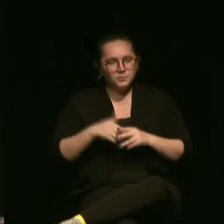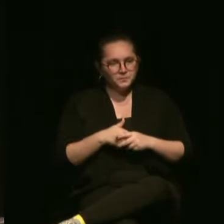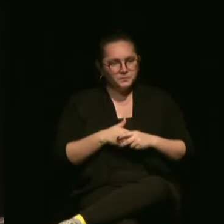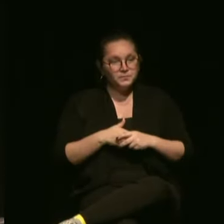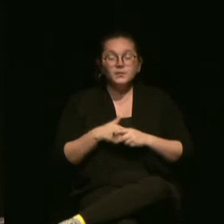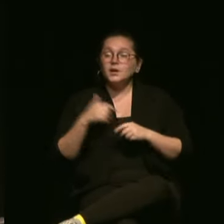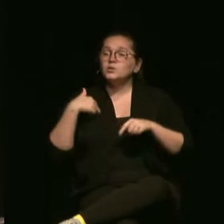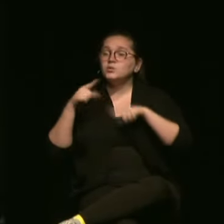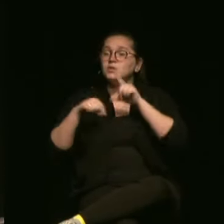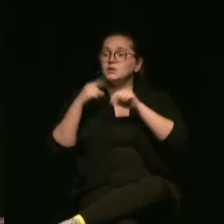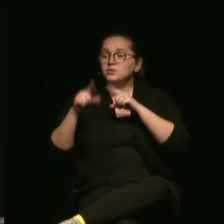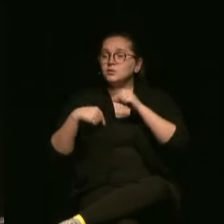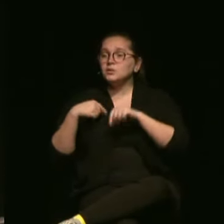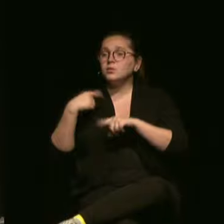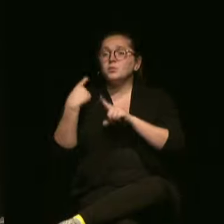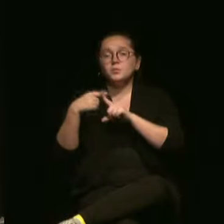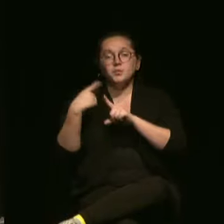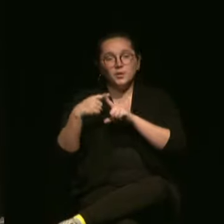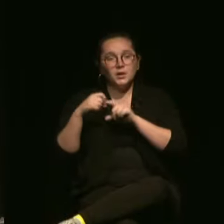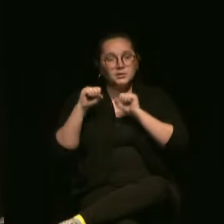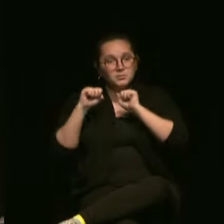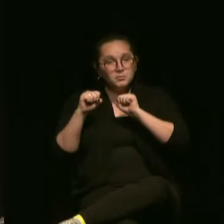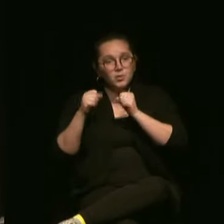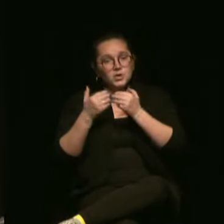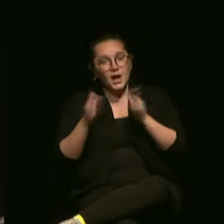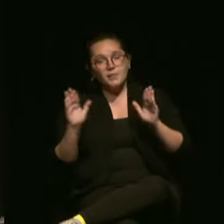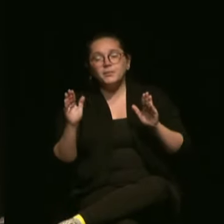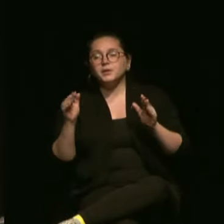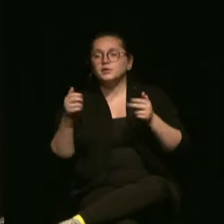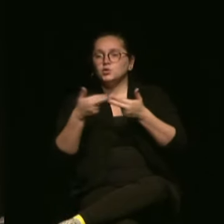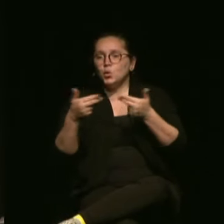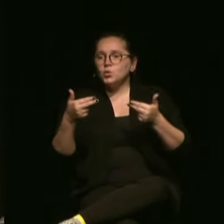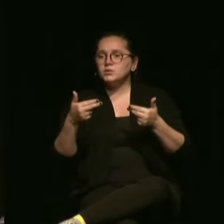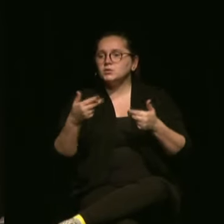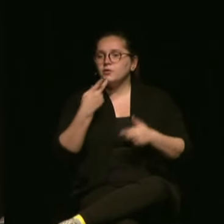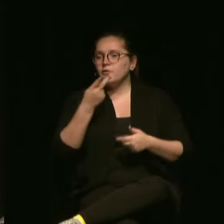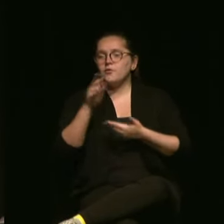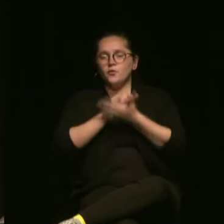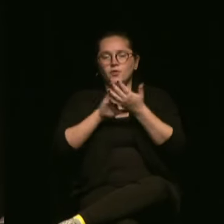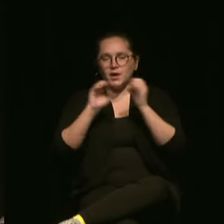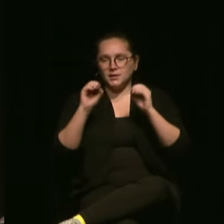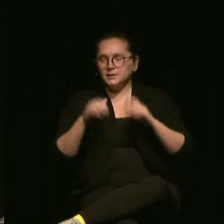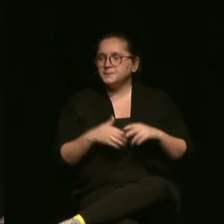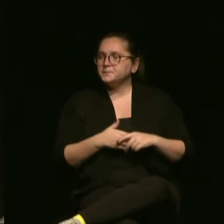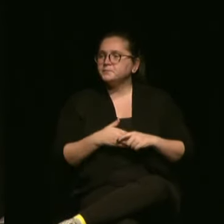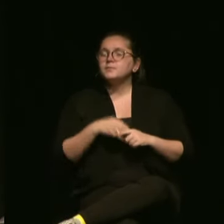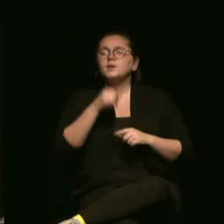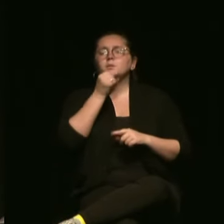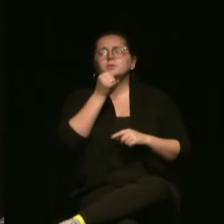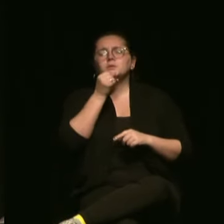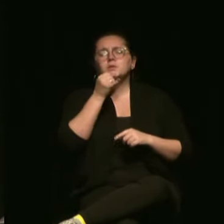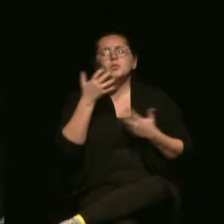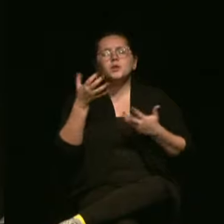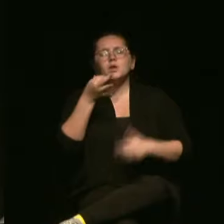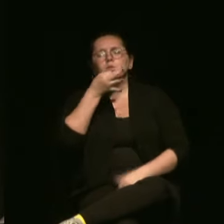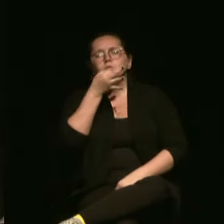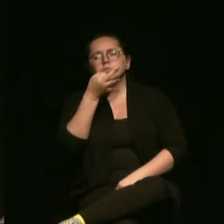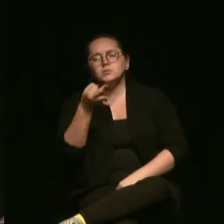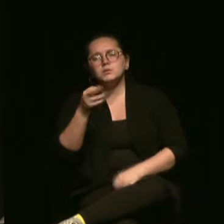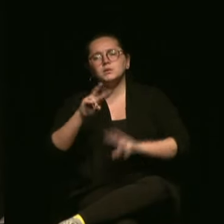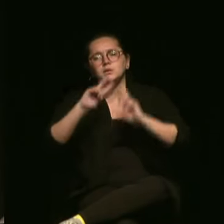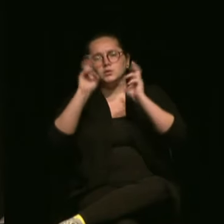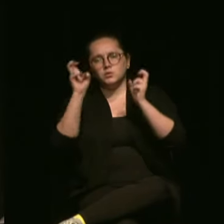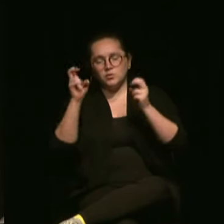estar selecionando aqui as perguntas a partir do que elas podem abrir de coisas ainda não ditas, né? Por exemplo, gostaria de um comentário sobre a